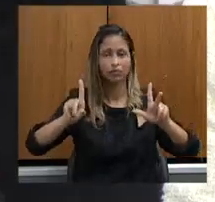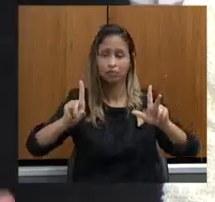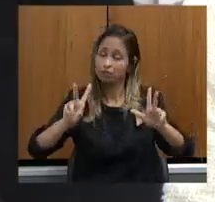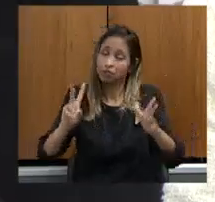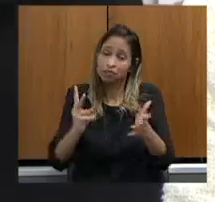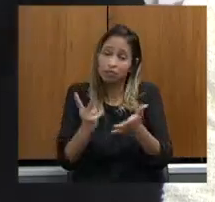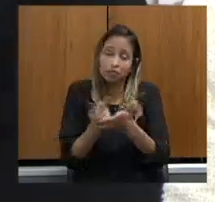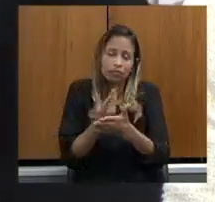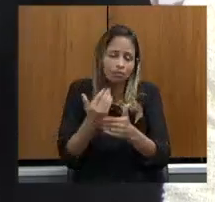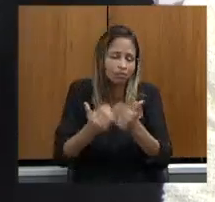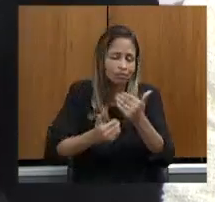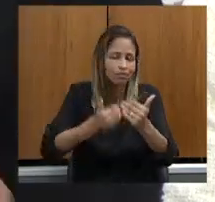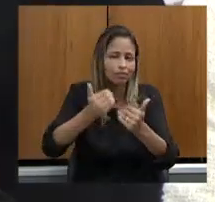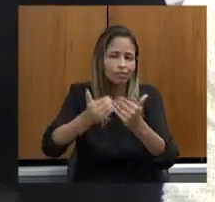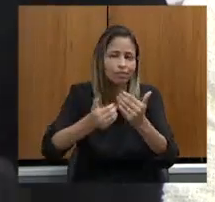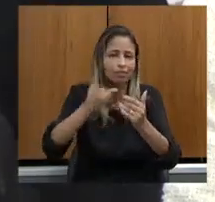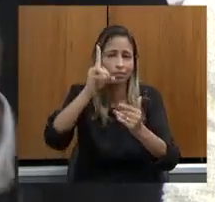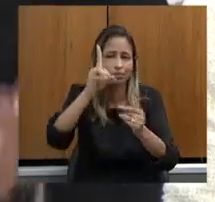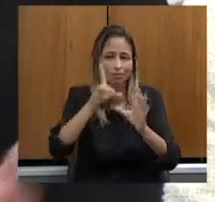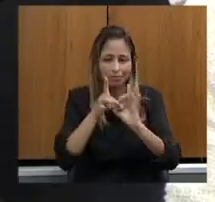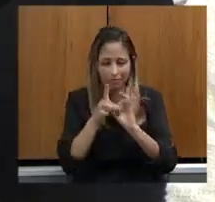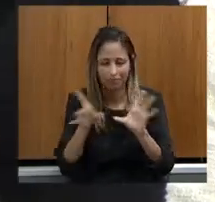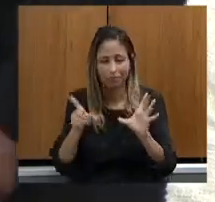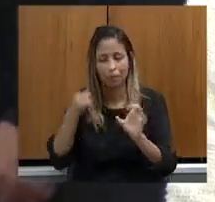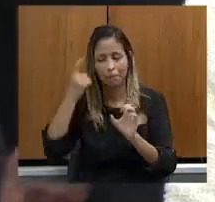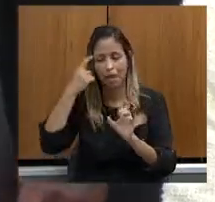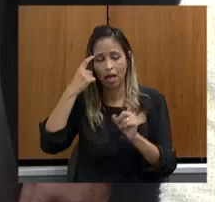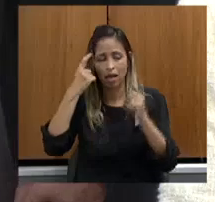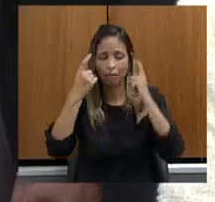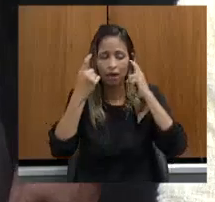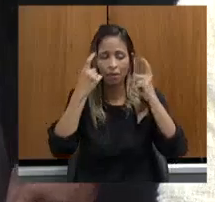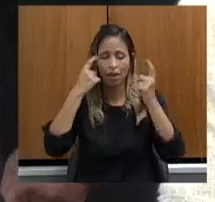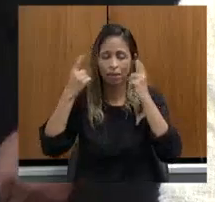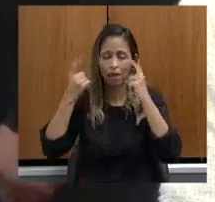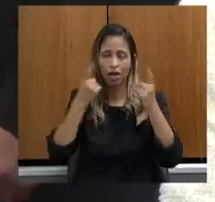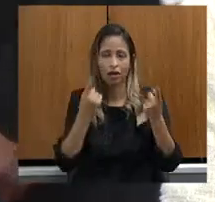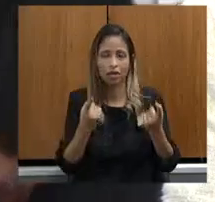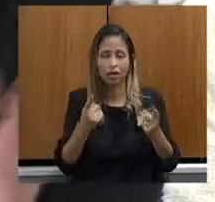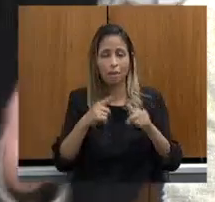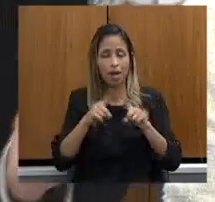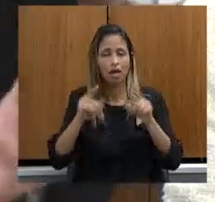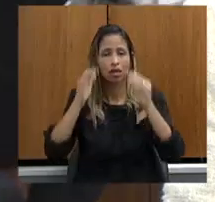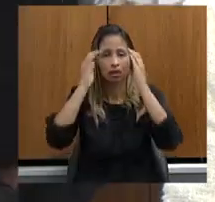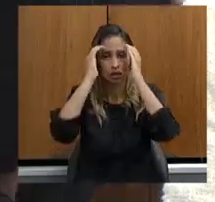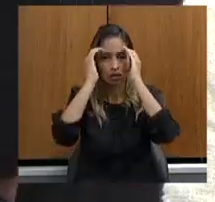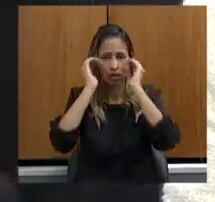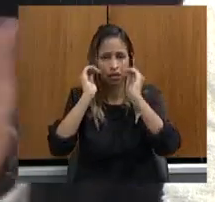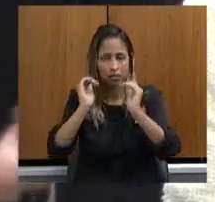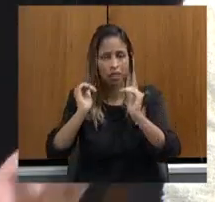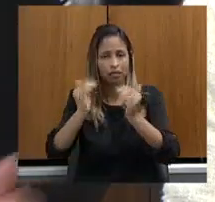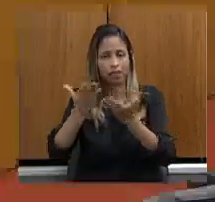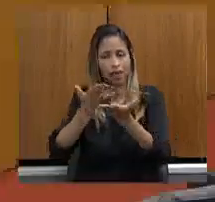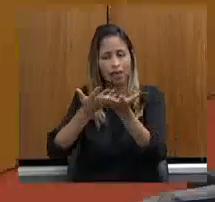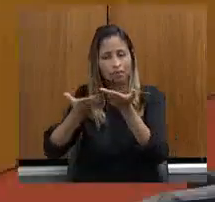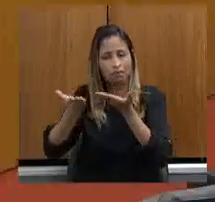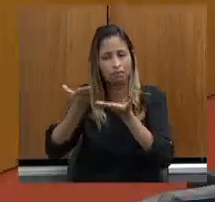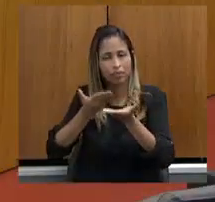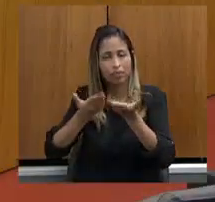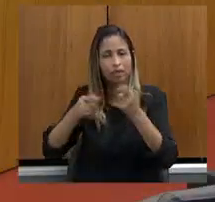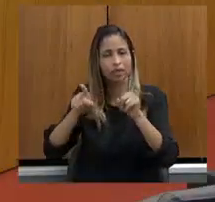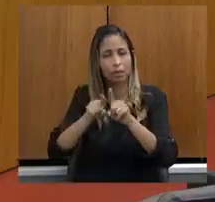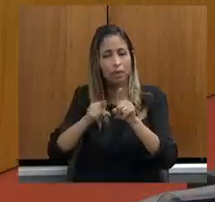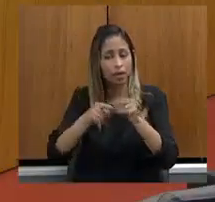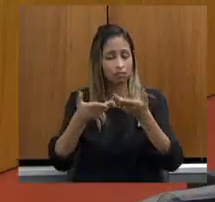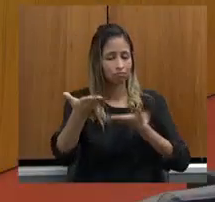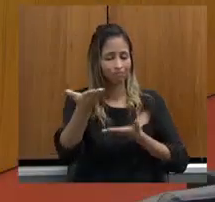faz parte do processo da Democracia cada um pensado da sua forma enfim mas com muito respeito que a senhora sempre me tratou e eu espero